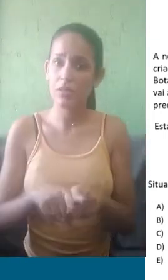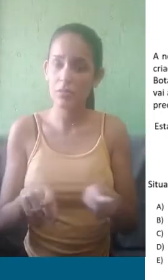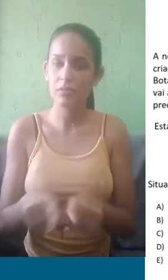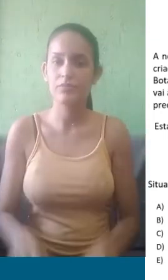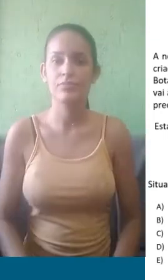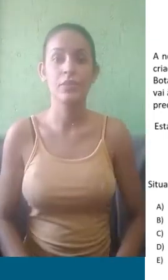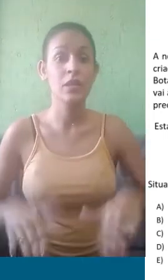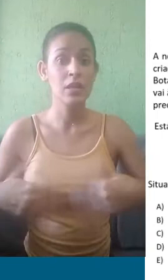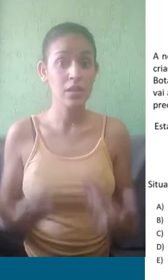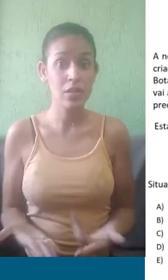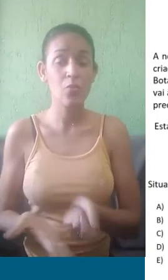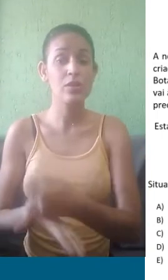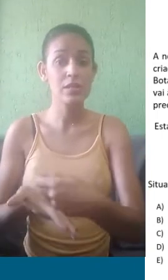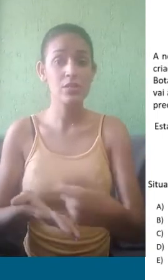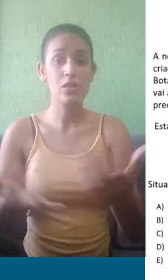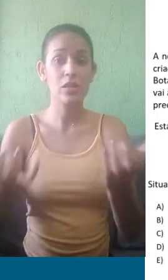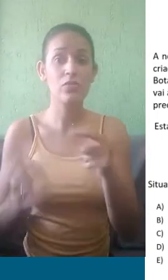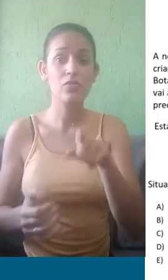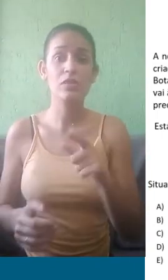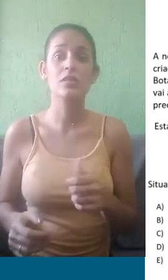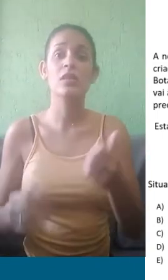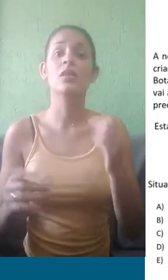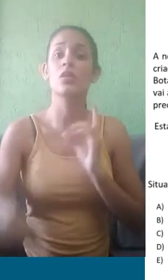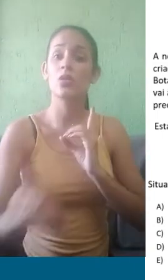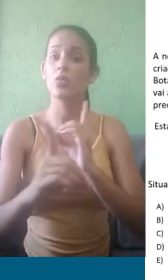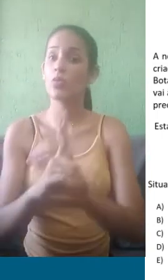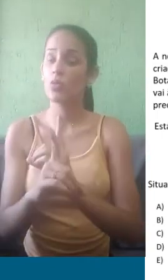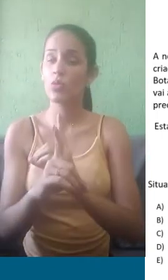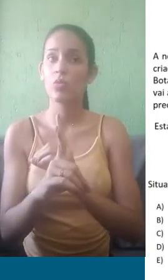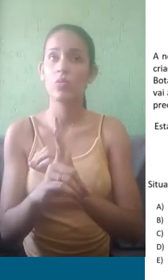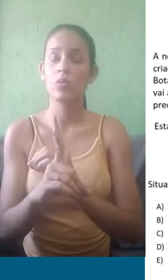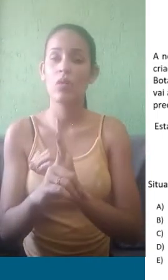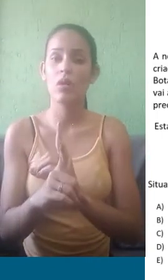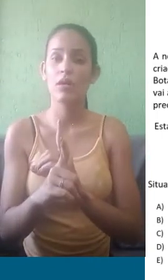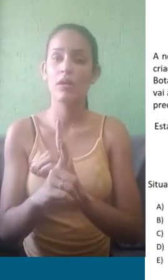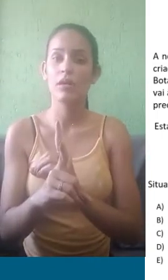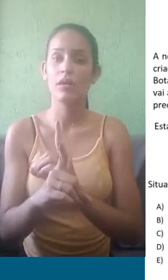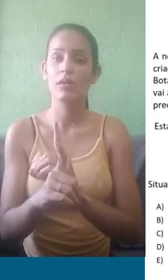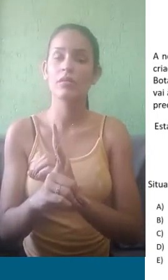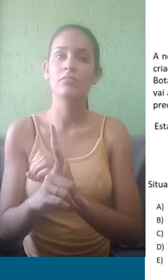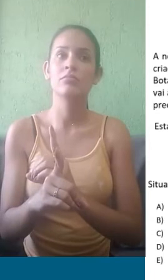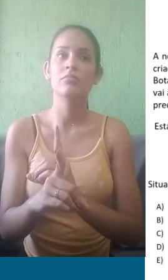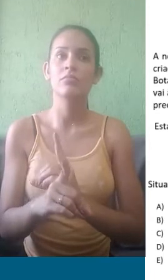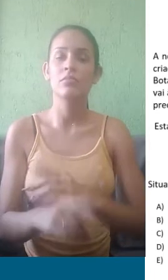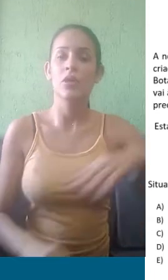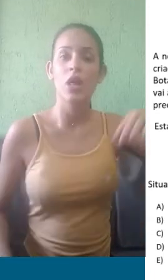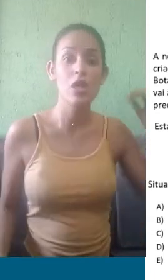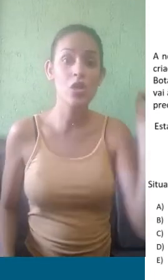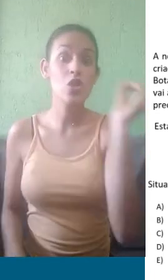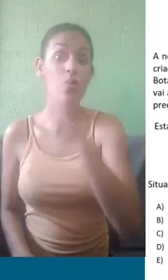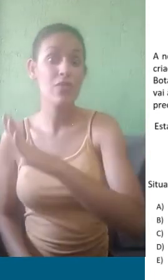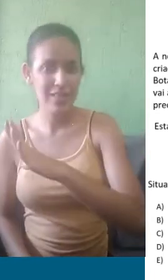Entendendo, então, que a questão espera que nós encontremos a base dessa renovação no trecho de Lima Barreto,